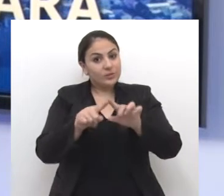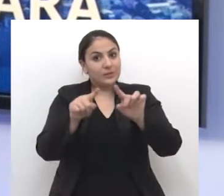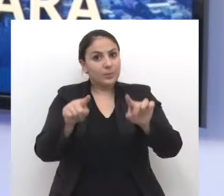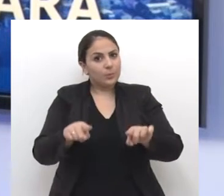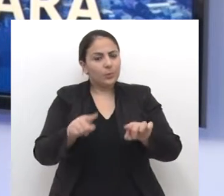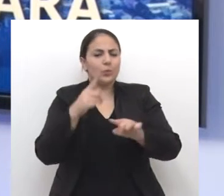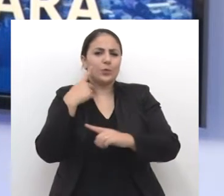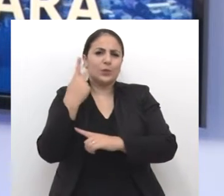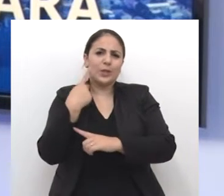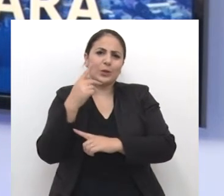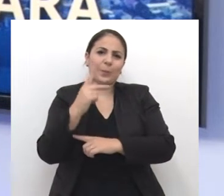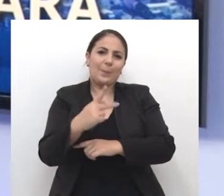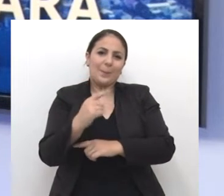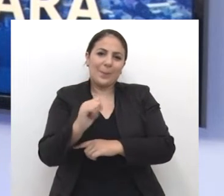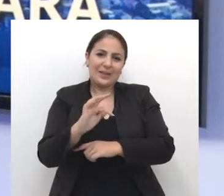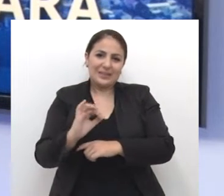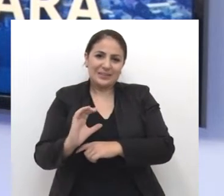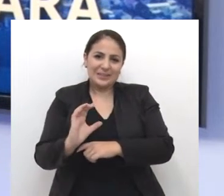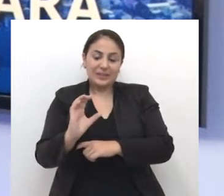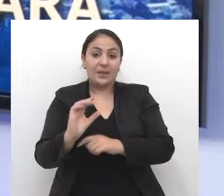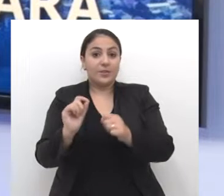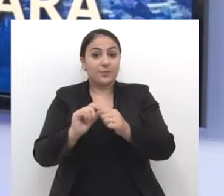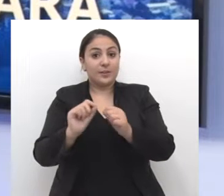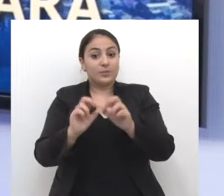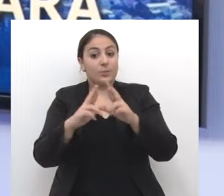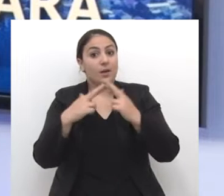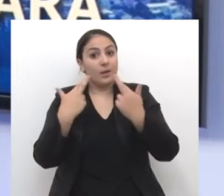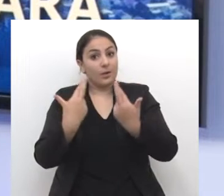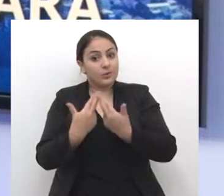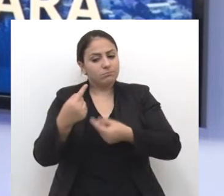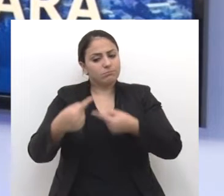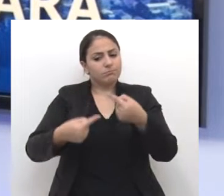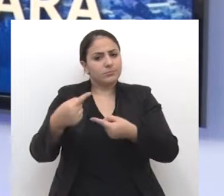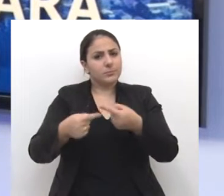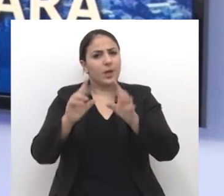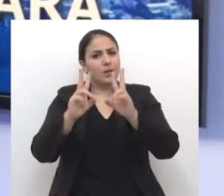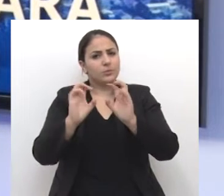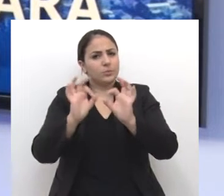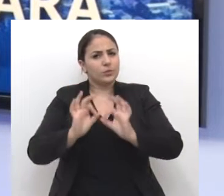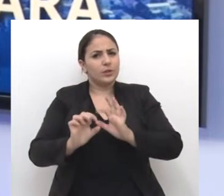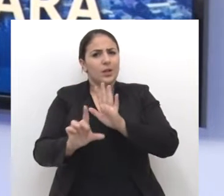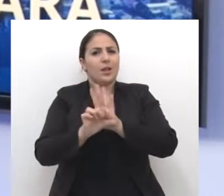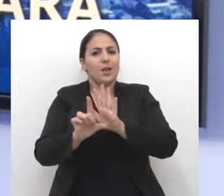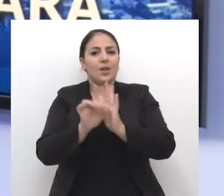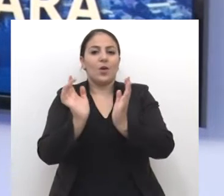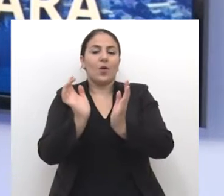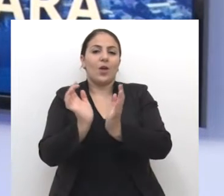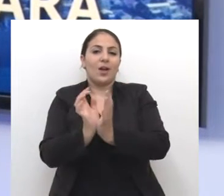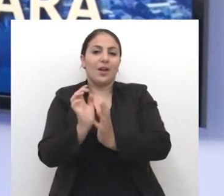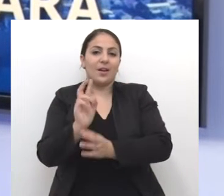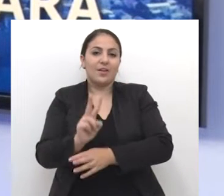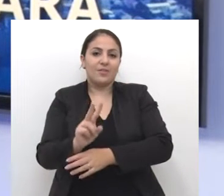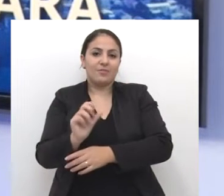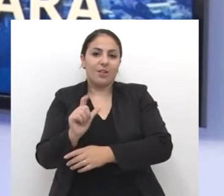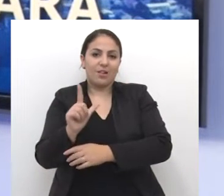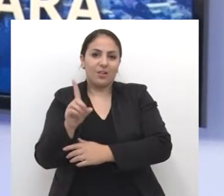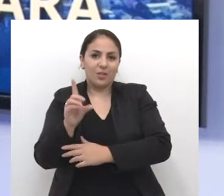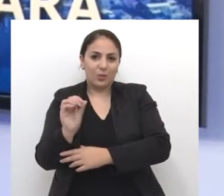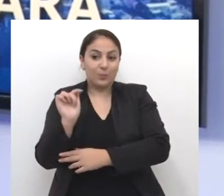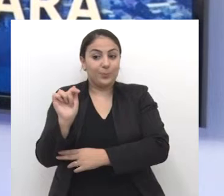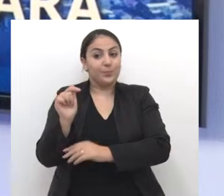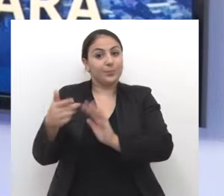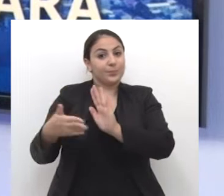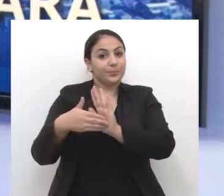Depois de uma audiência pública, o vereador Patrick Cavalcante promoveu uma reunião para discutir um projeto de lei do colega Valdo de